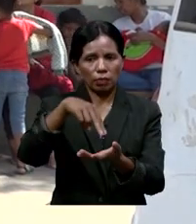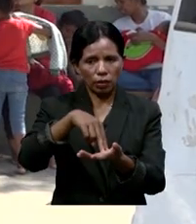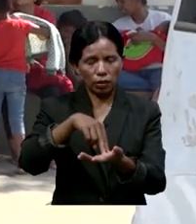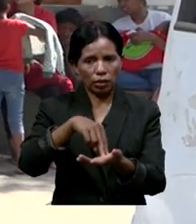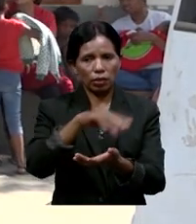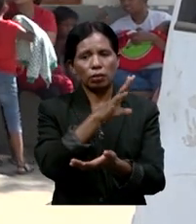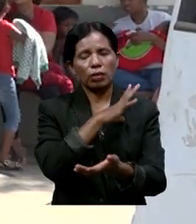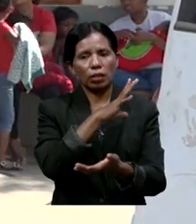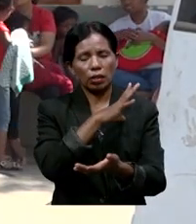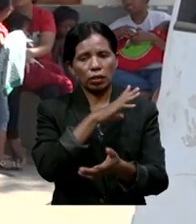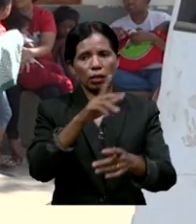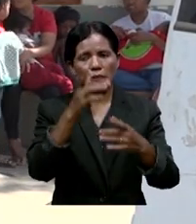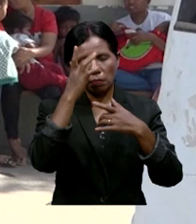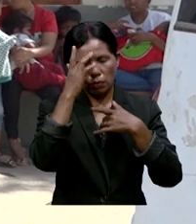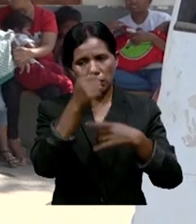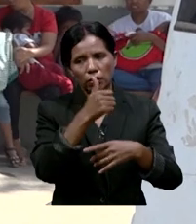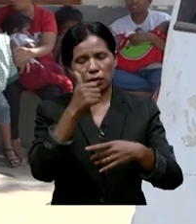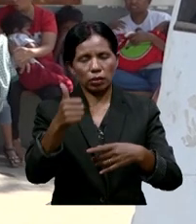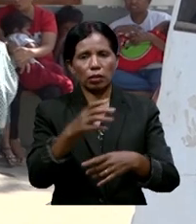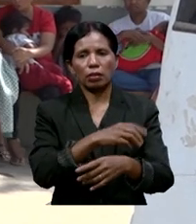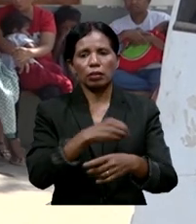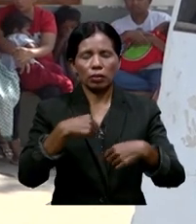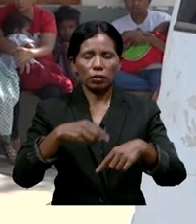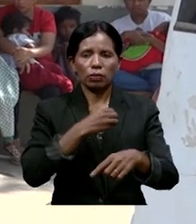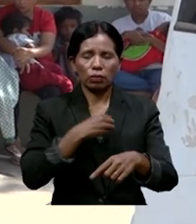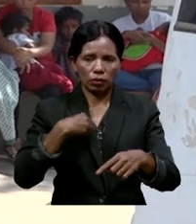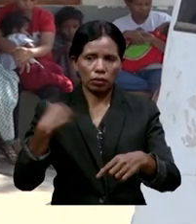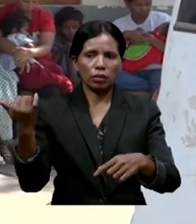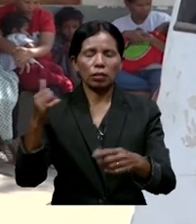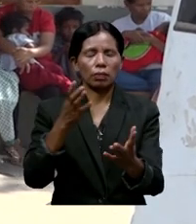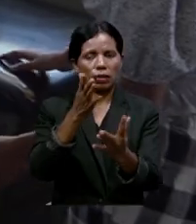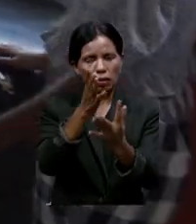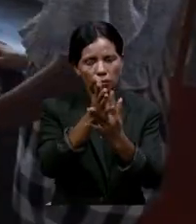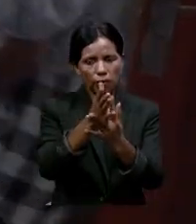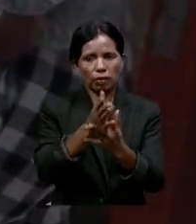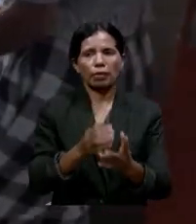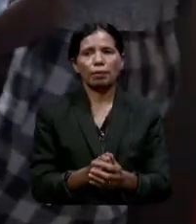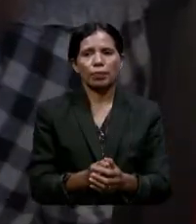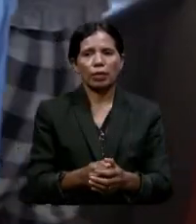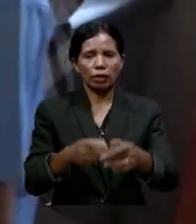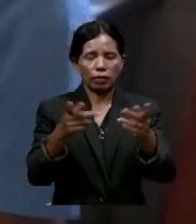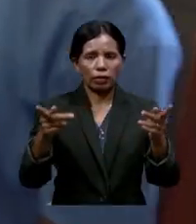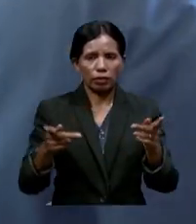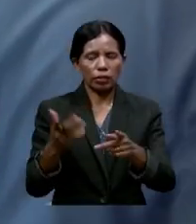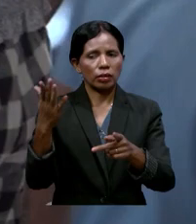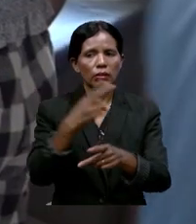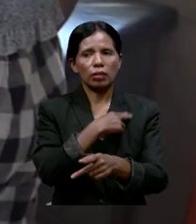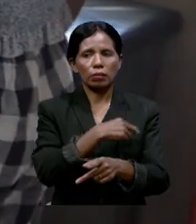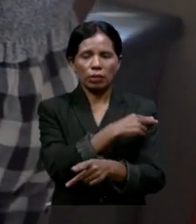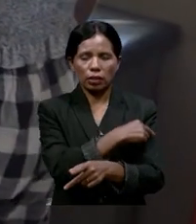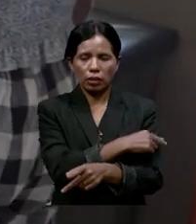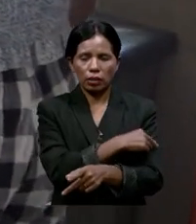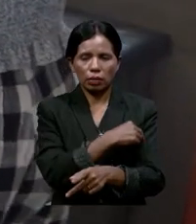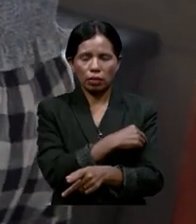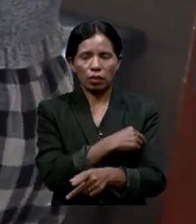liur ho de rein to paciente selo consulta roto a foi insira beletama fale balo tratamento. Sala Emergência e a Centro Saúde Comoro e a